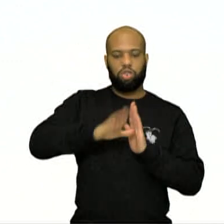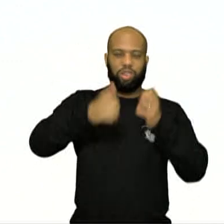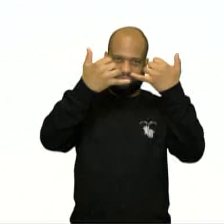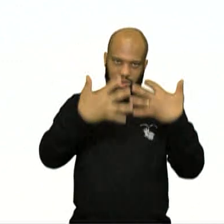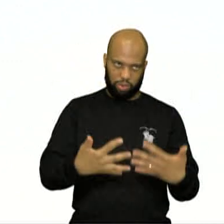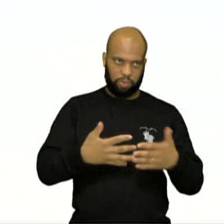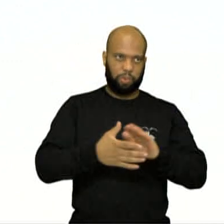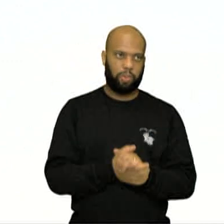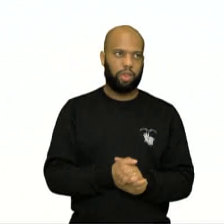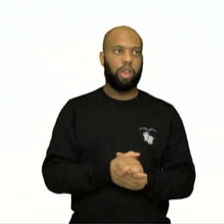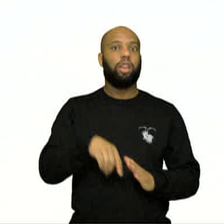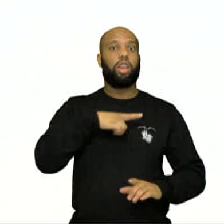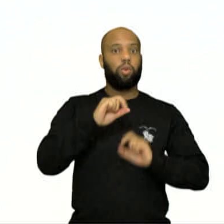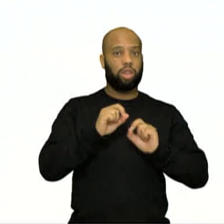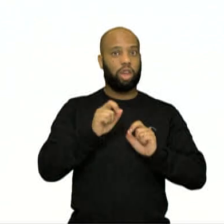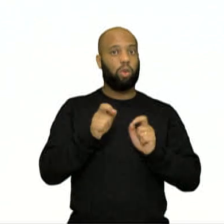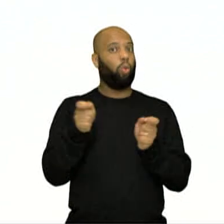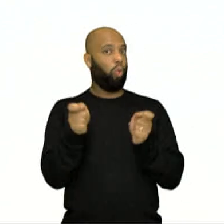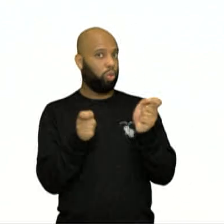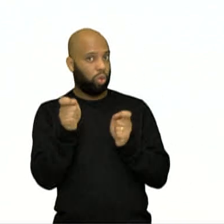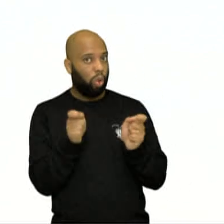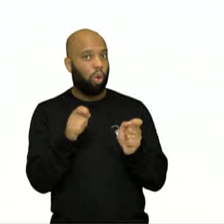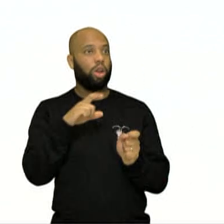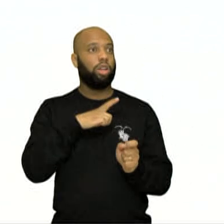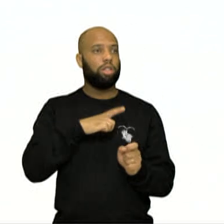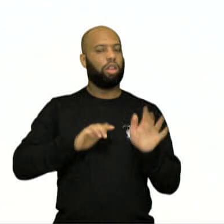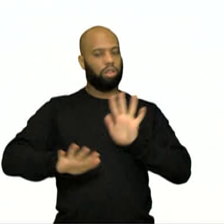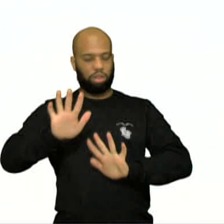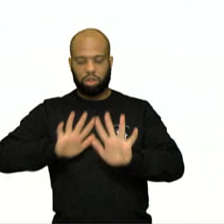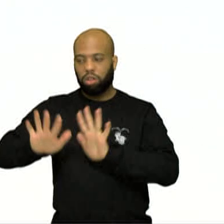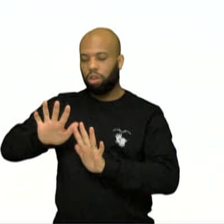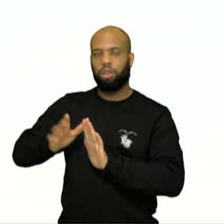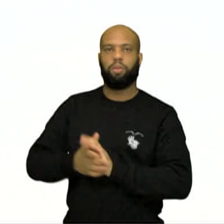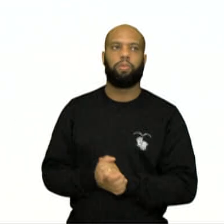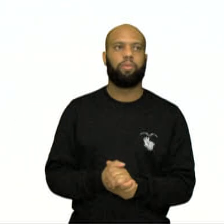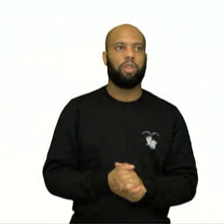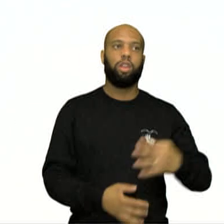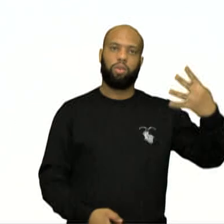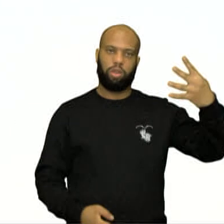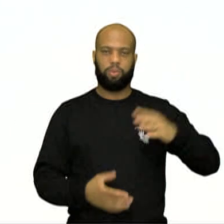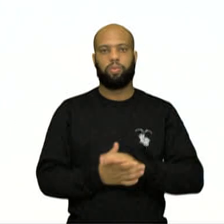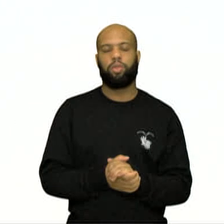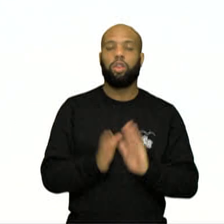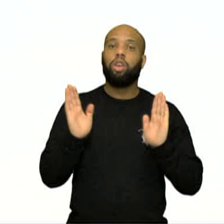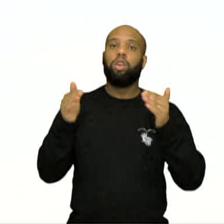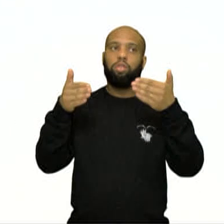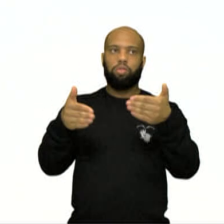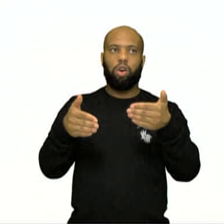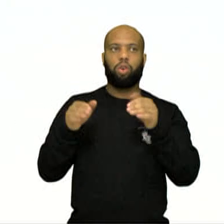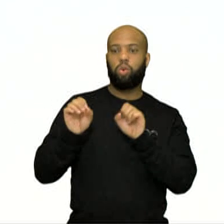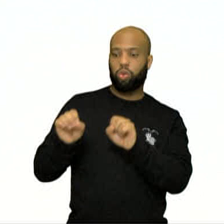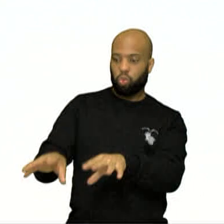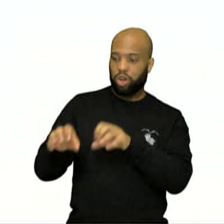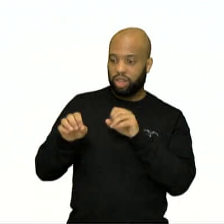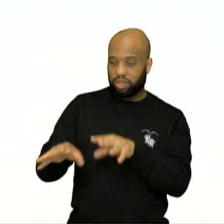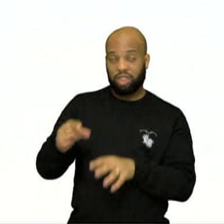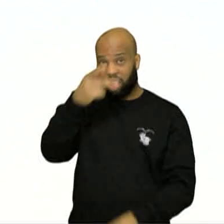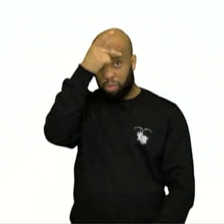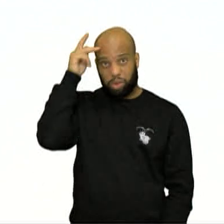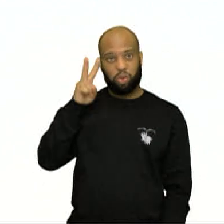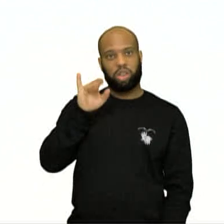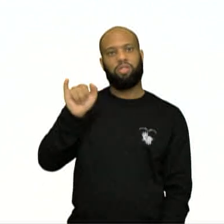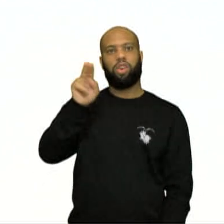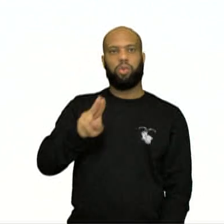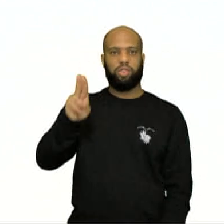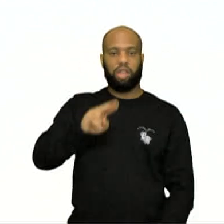slide anterior. Tudo tem que ser usado com determinadas doses. 4. Focar na educação dos usuários,